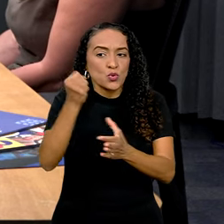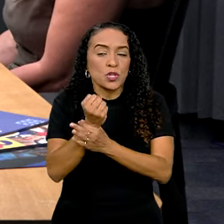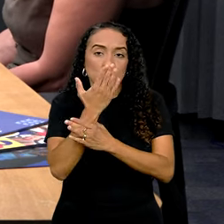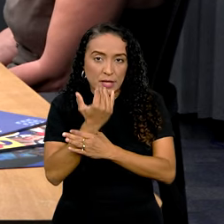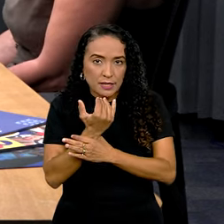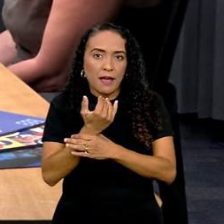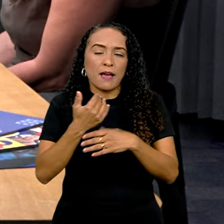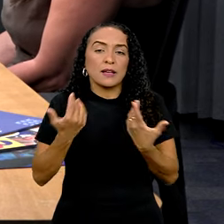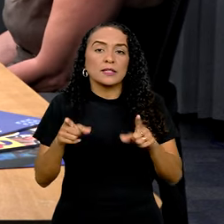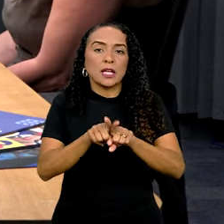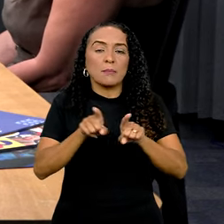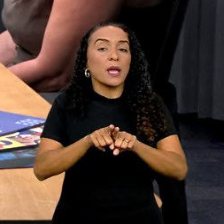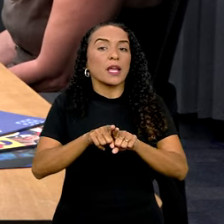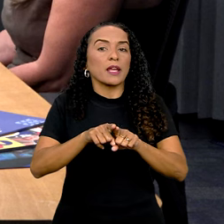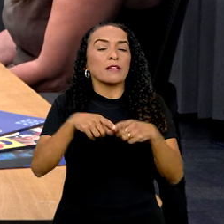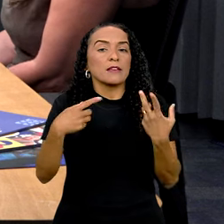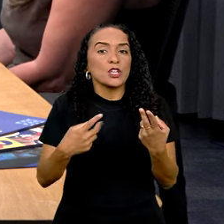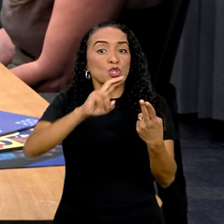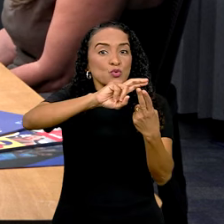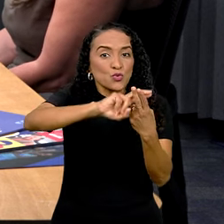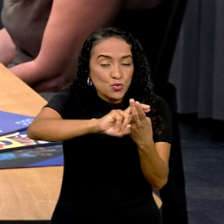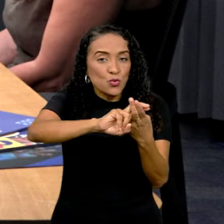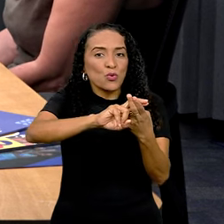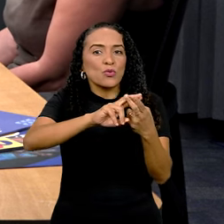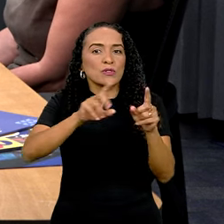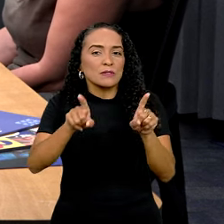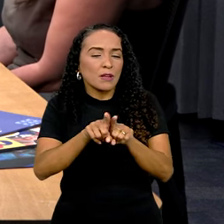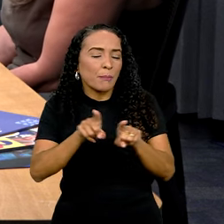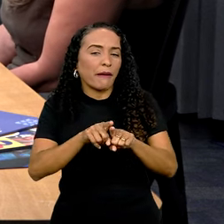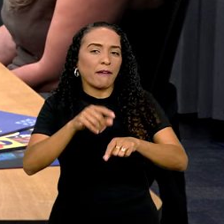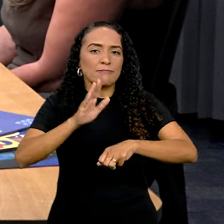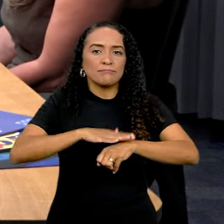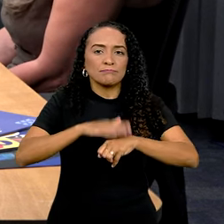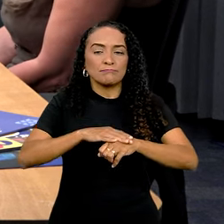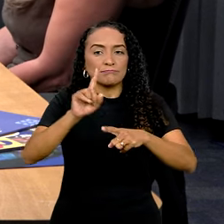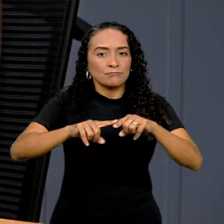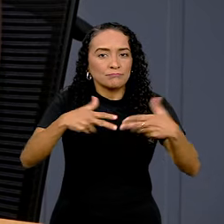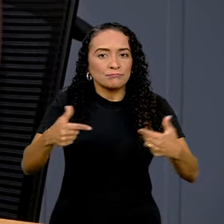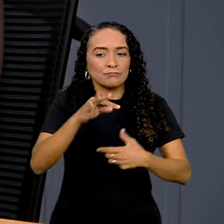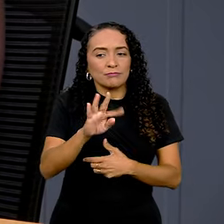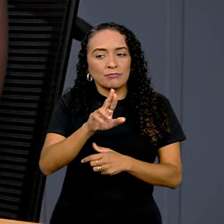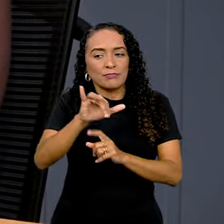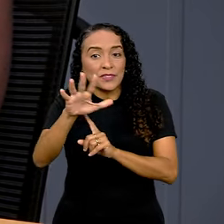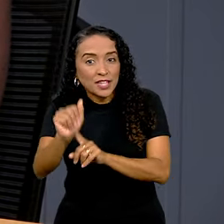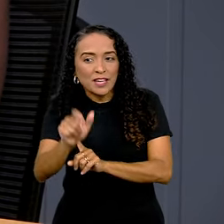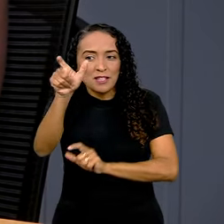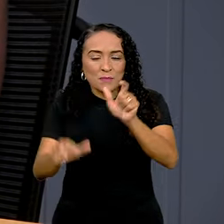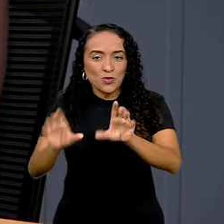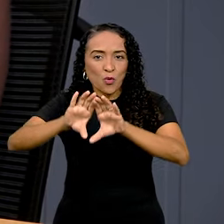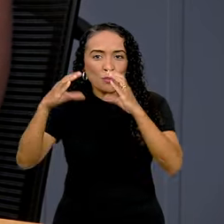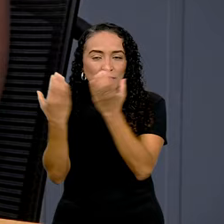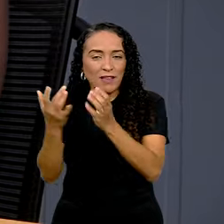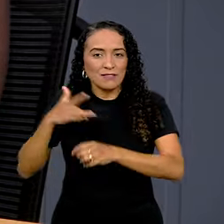alimentar através do sistema do Sistema Único de Saúde né da aplicação eh desse instrumento tria pelos agentes